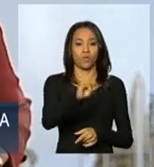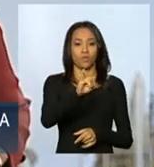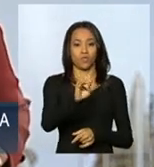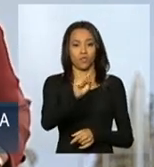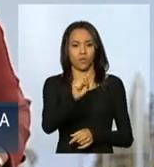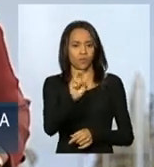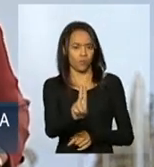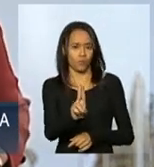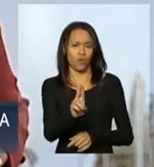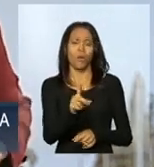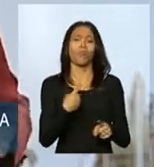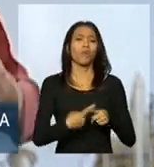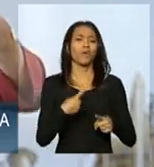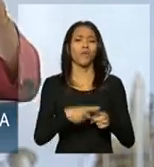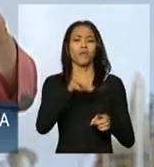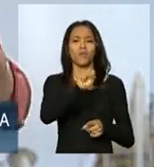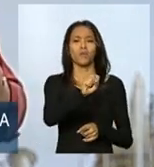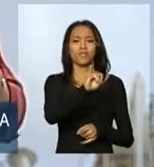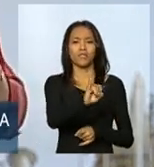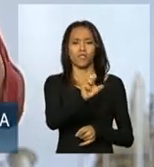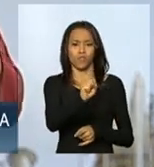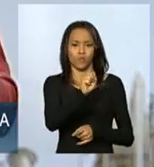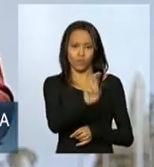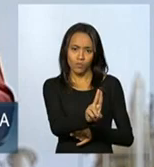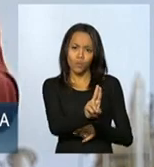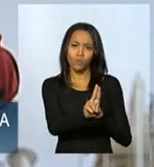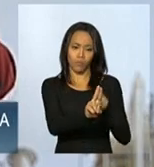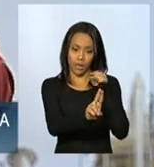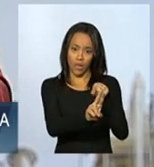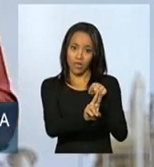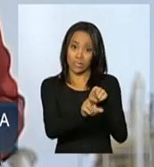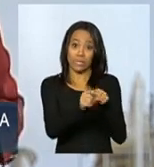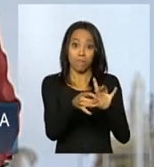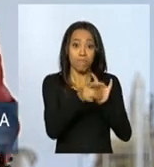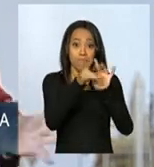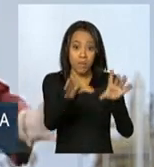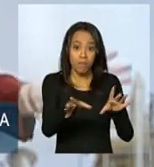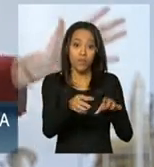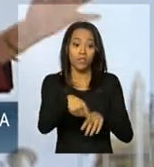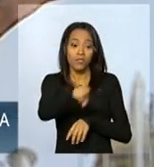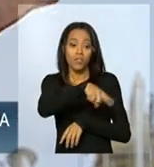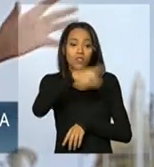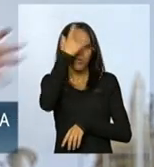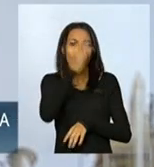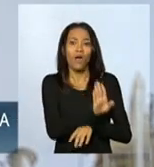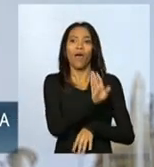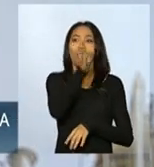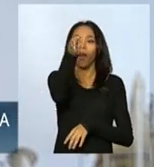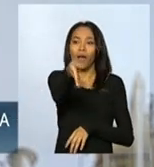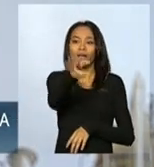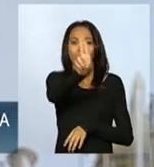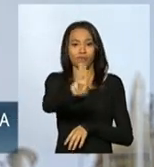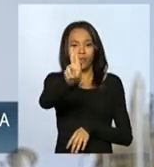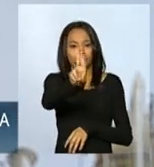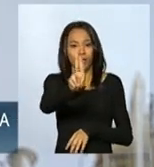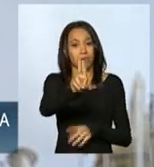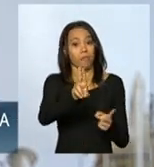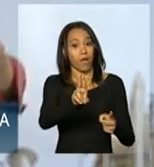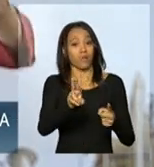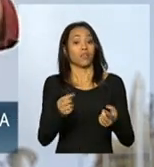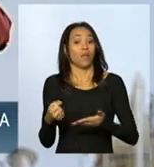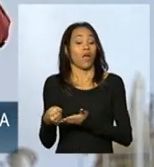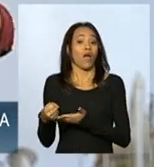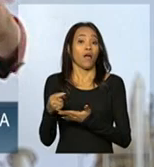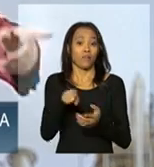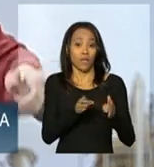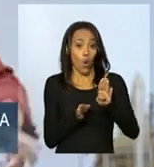Por que que o SISU, que é o Sistema de Acesso à Universidade, com base no Enem, é importante?